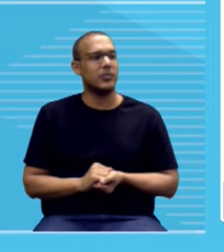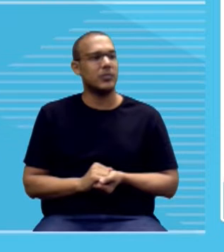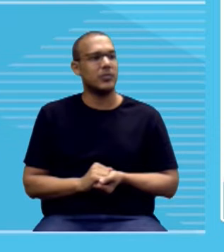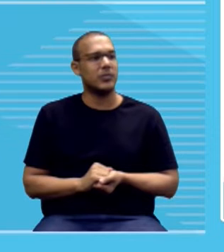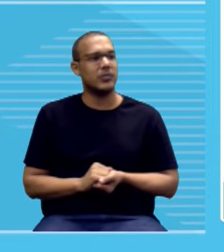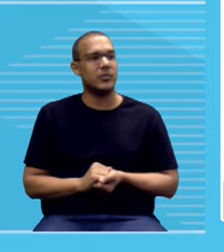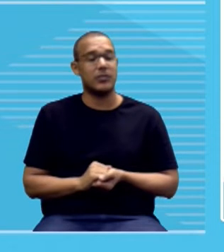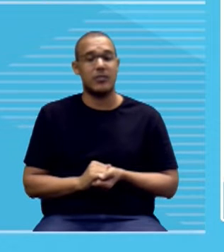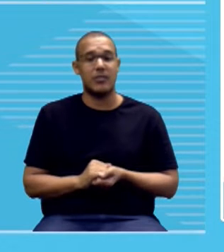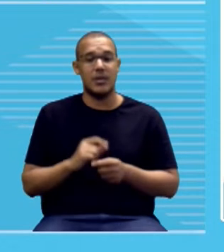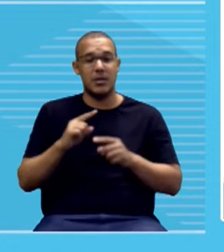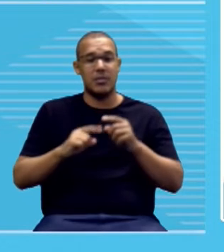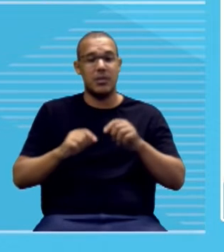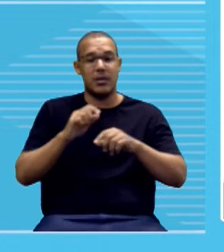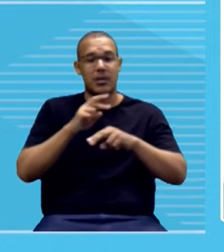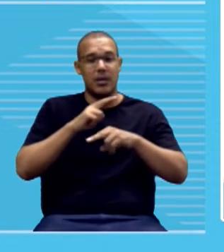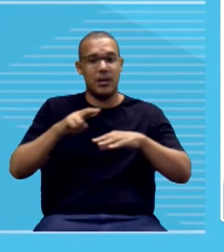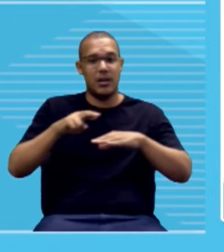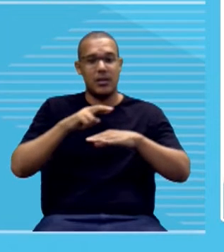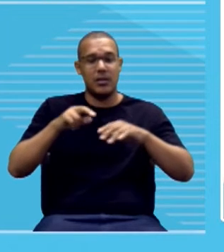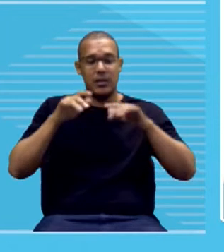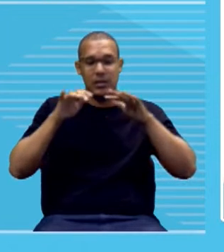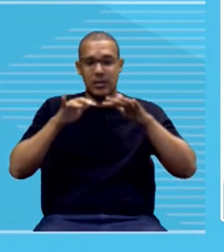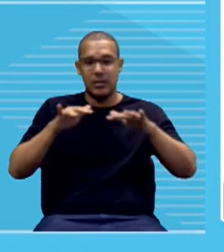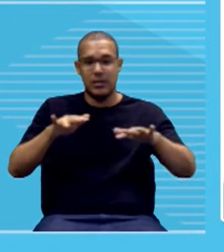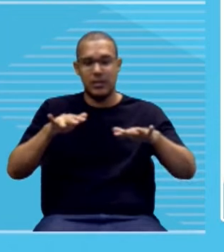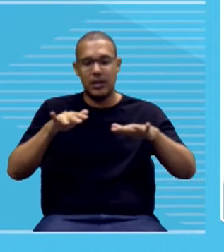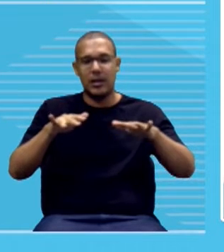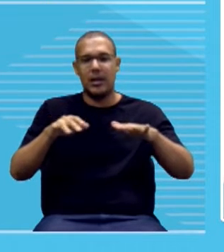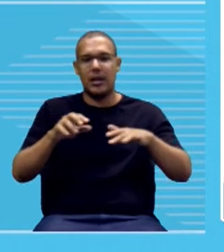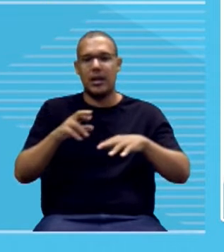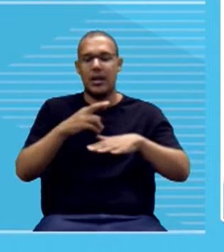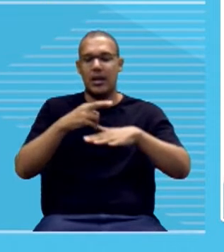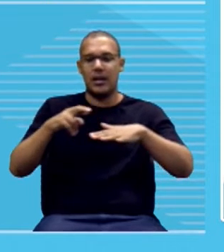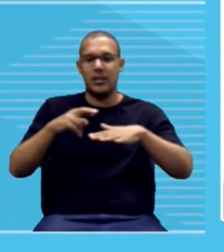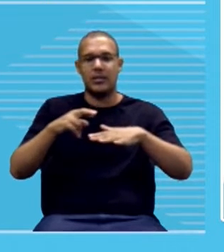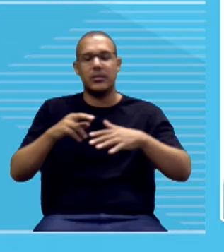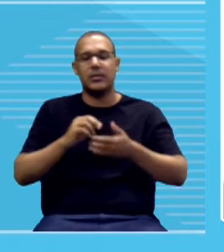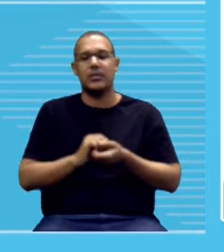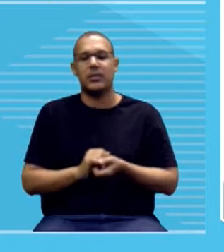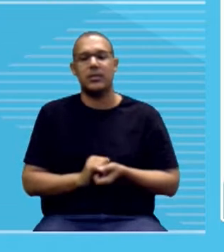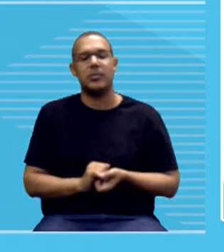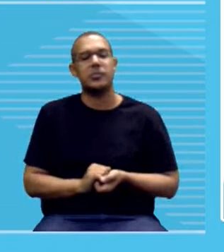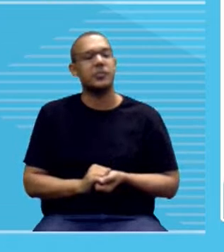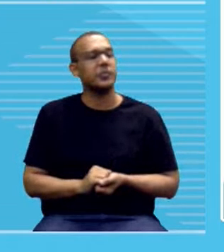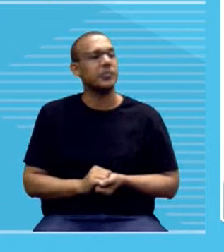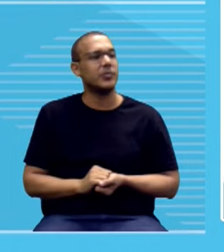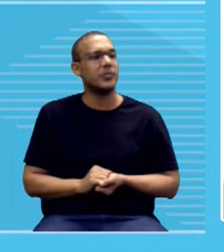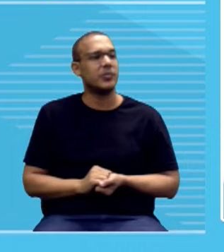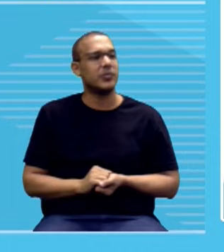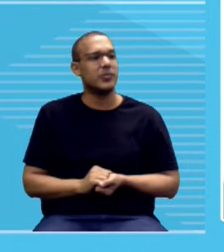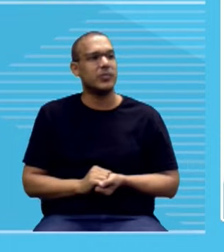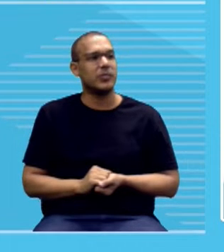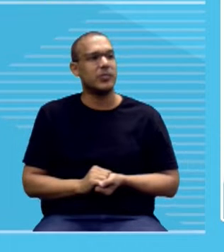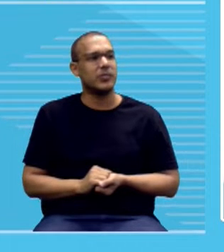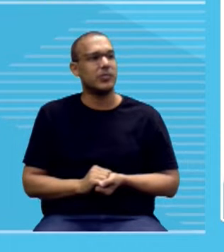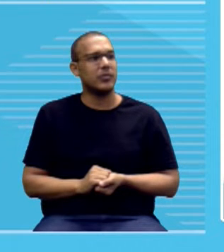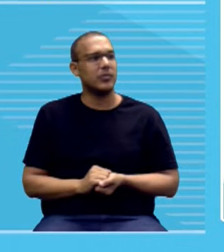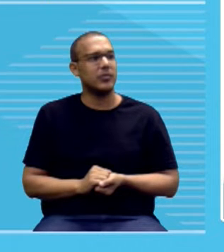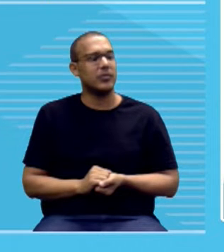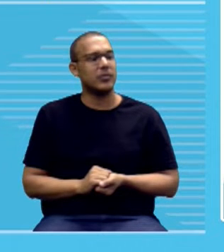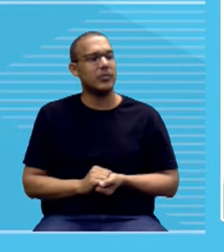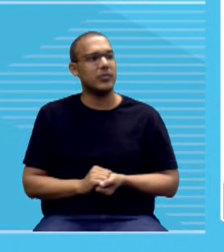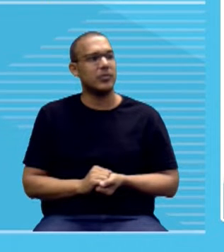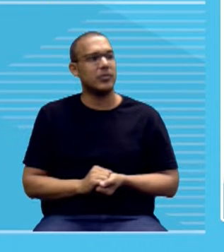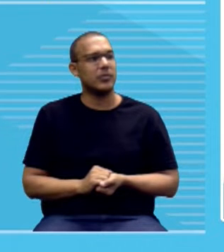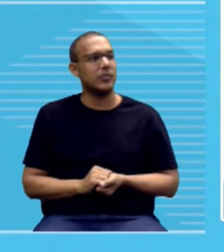são radioativos e sofrem decaimento, emitindo radiação gama e beta e produzindo outros isótopos. A radiação gama é